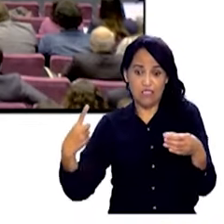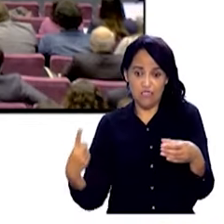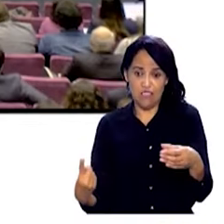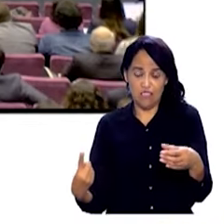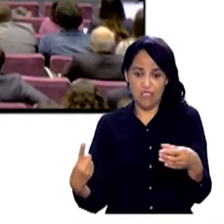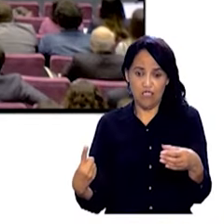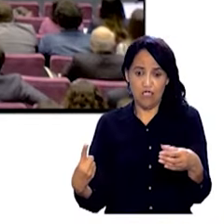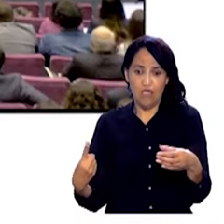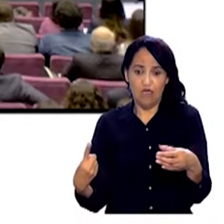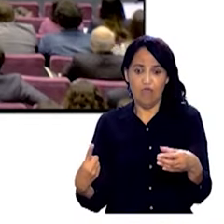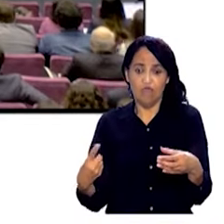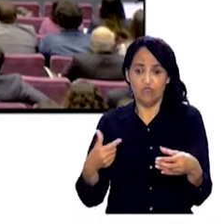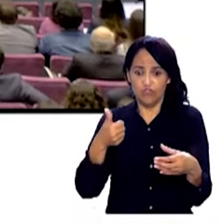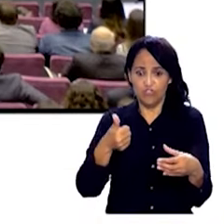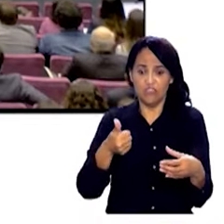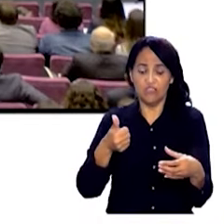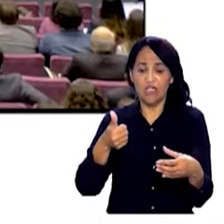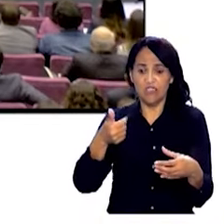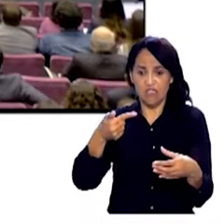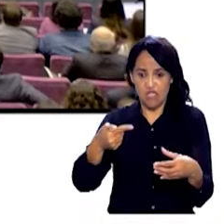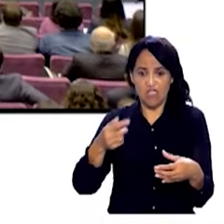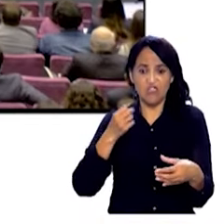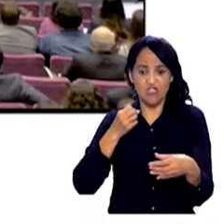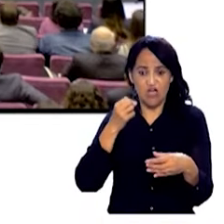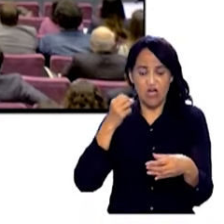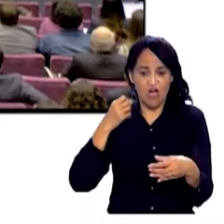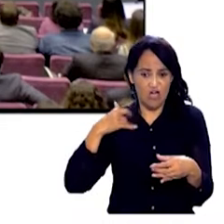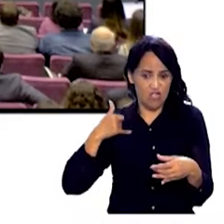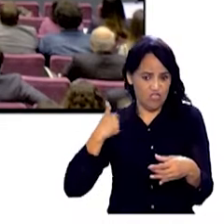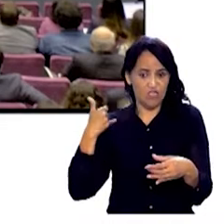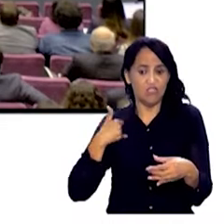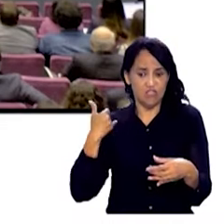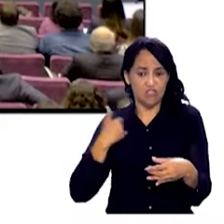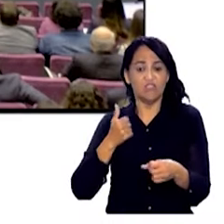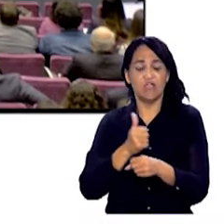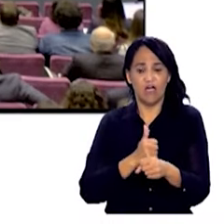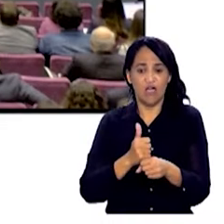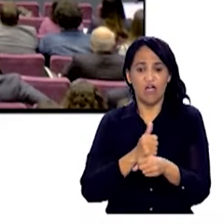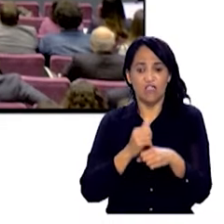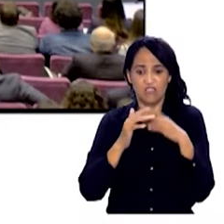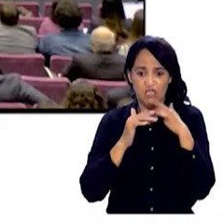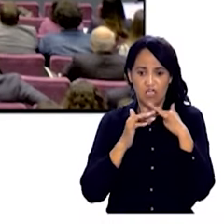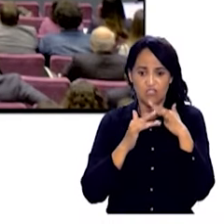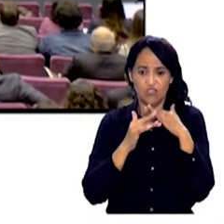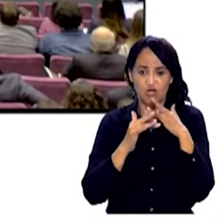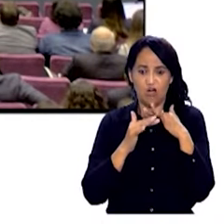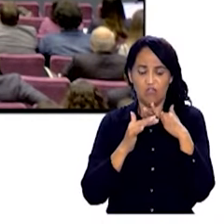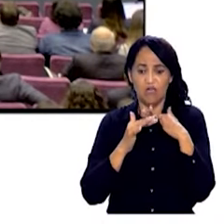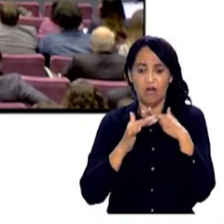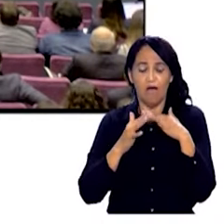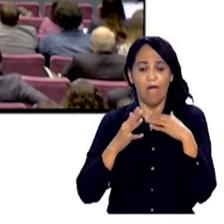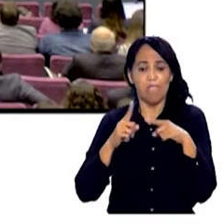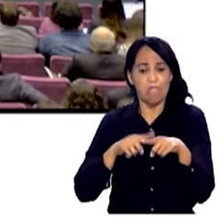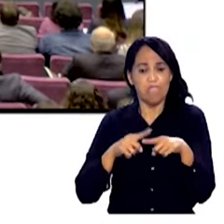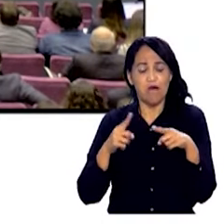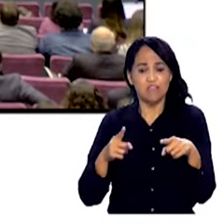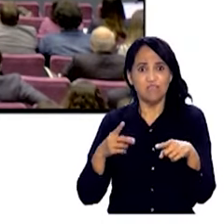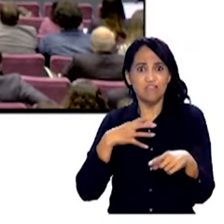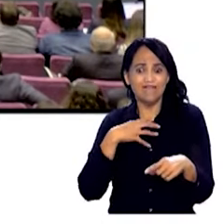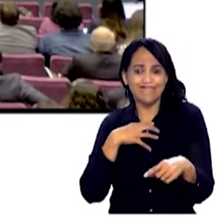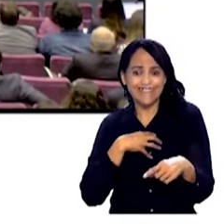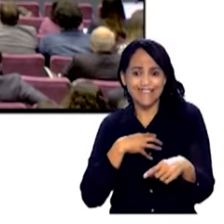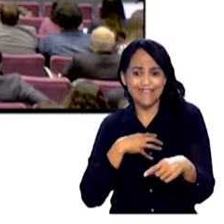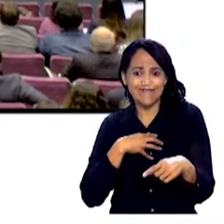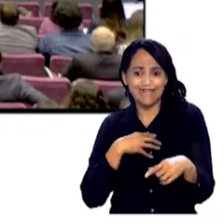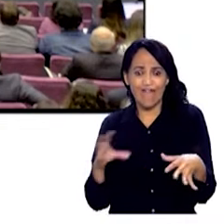o sujeito pode tirar um menino do Brasil mas não tira o Brasil do menino né H então ainda me sinto muito vinculado ao Brasil e um pouco culpado por ter